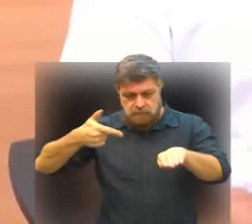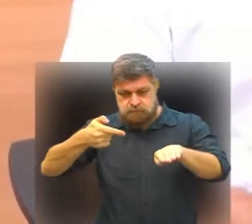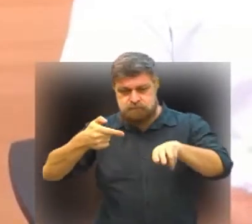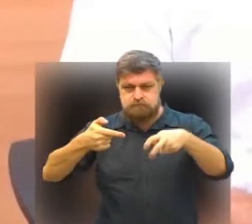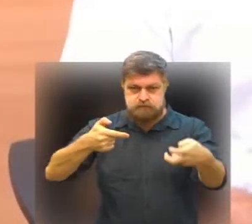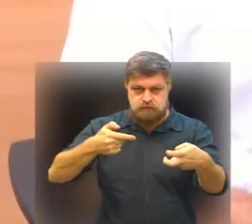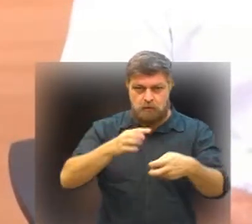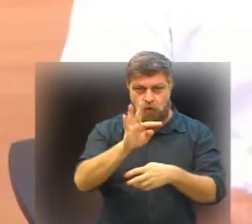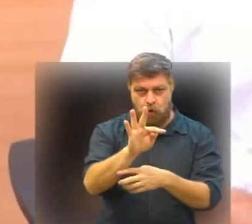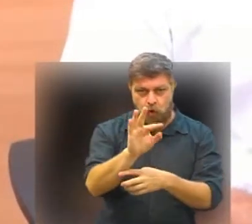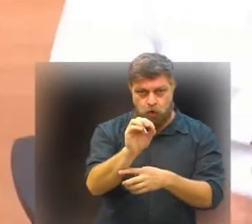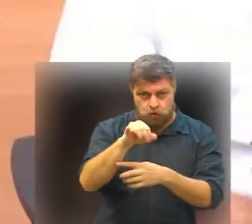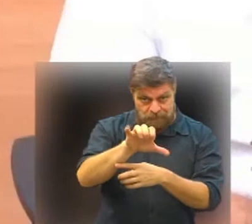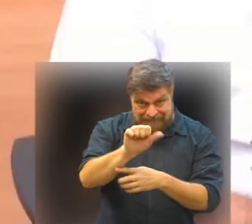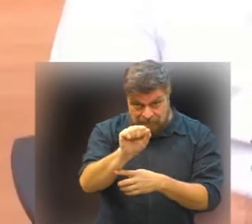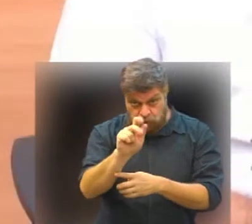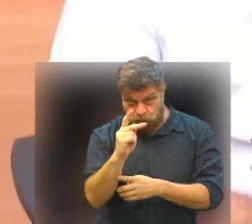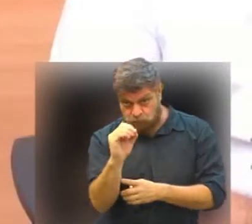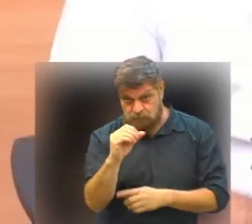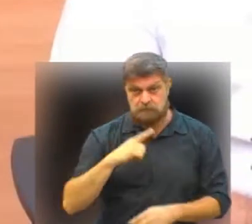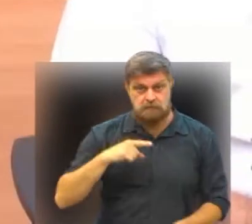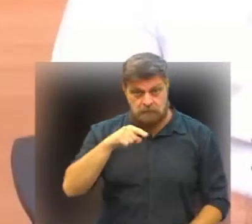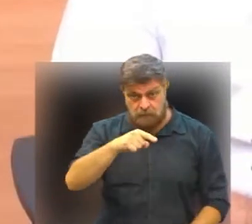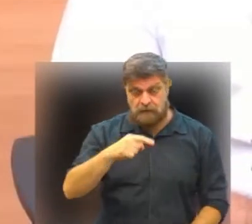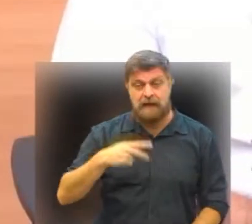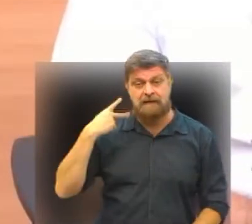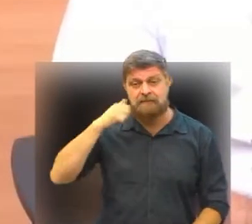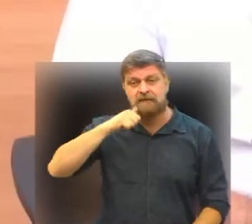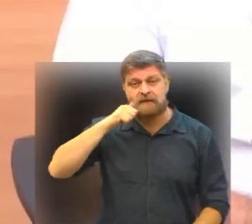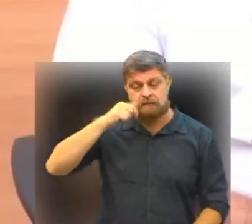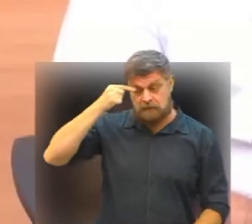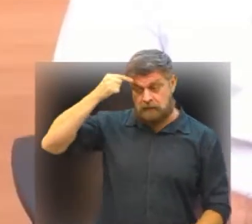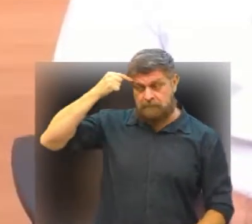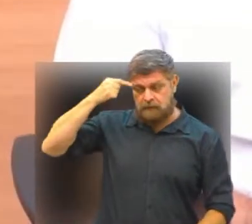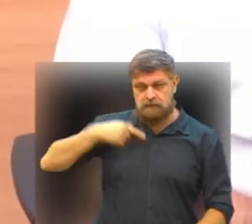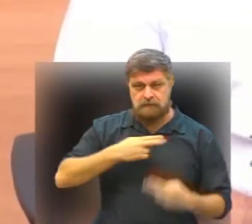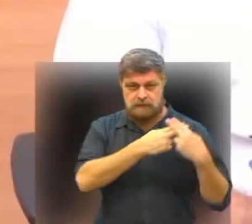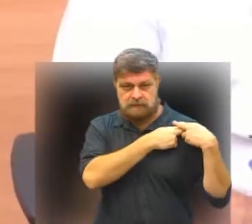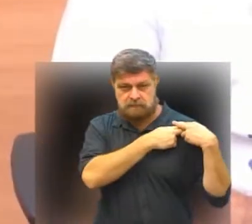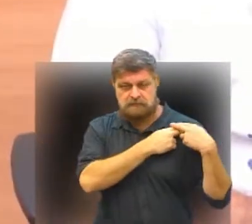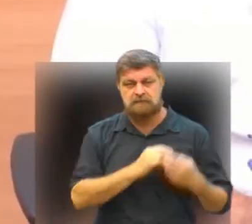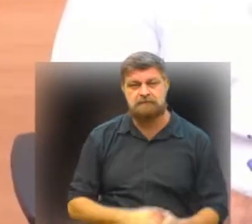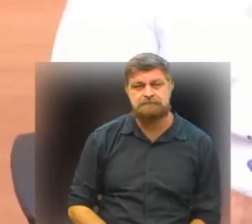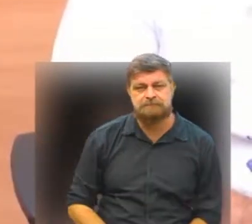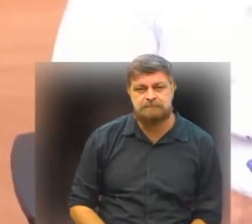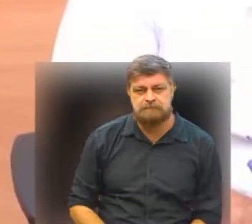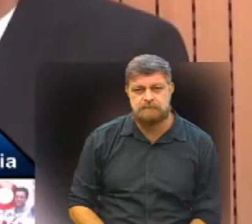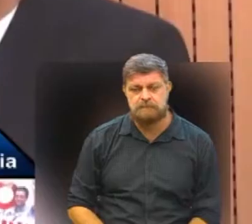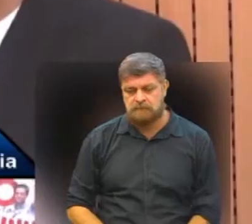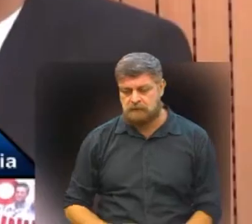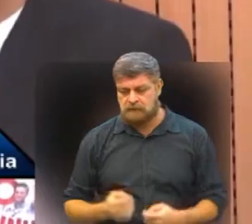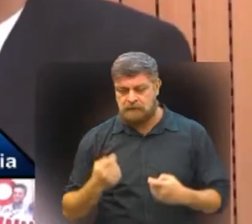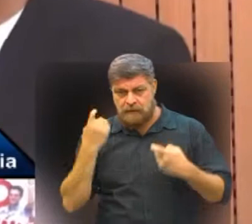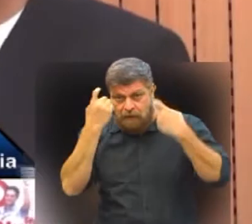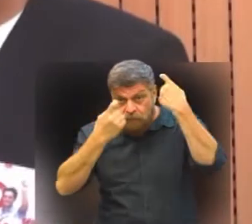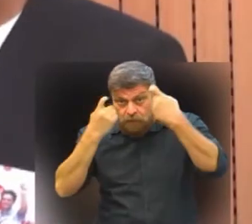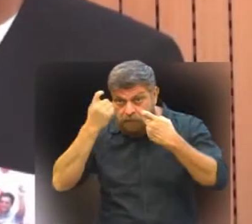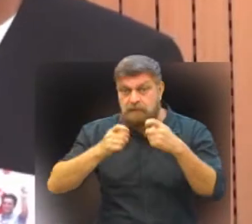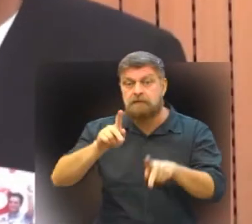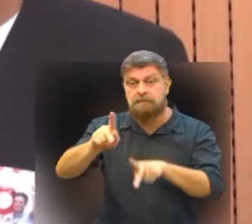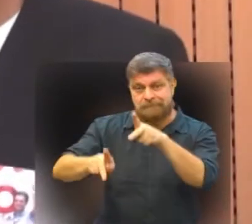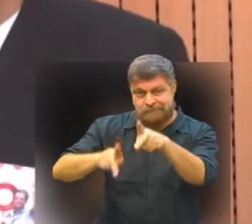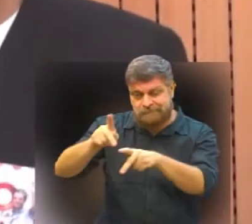Antônio da Costa Santos. A vereadora Paola Miguel, que é presidente do colegiado, conduziu o encontro. Ele era muito preocupado